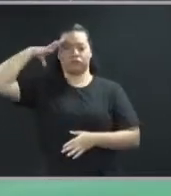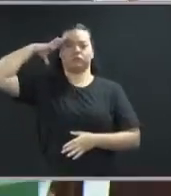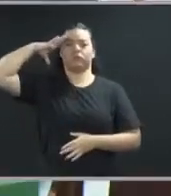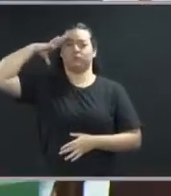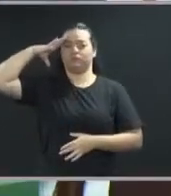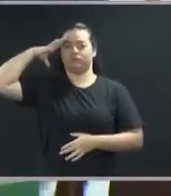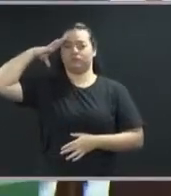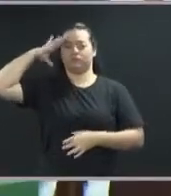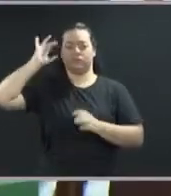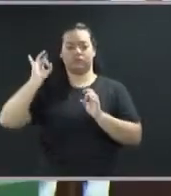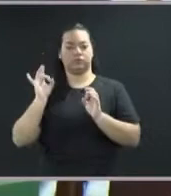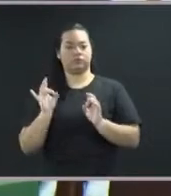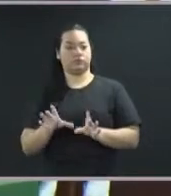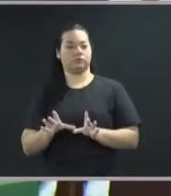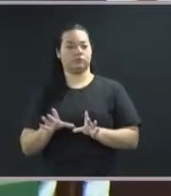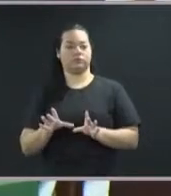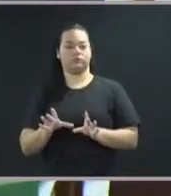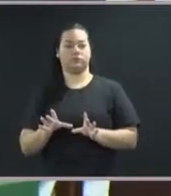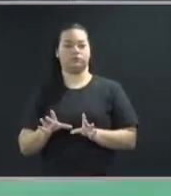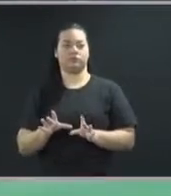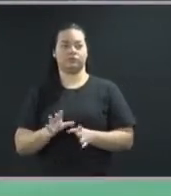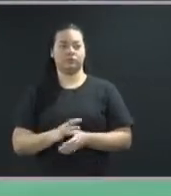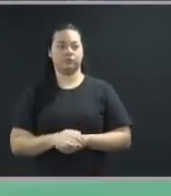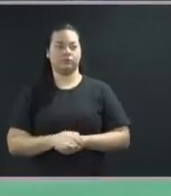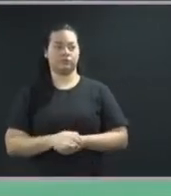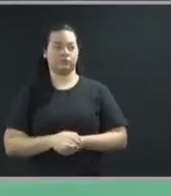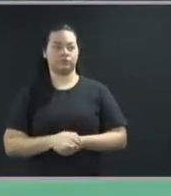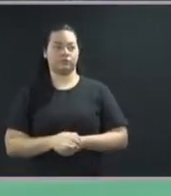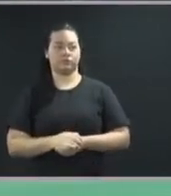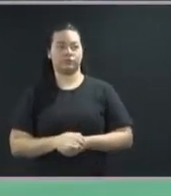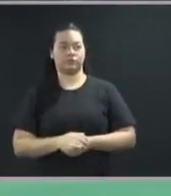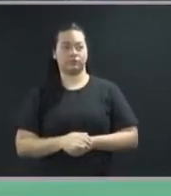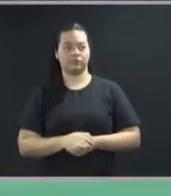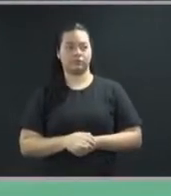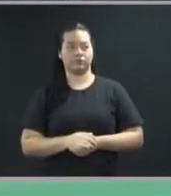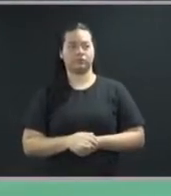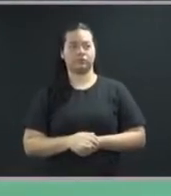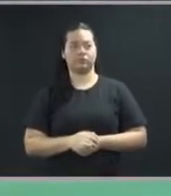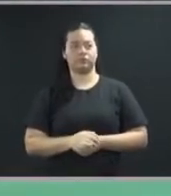Forças Armadas, que seria no Exército PE, na Aeronáutica PA.